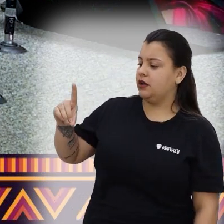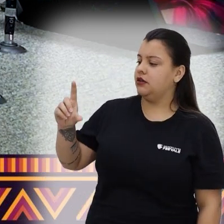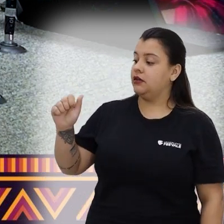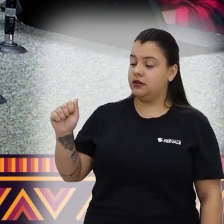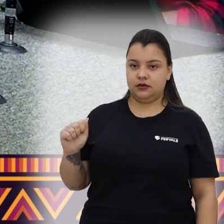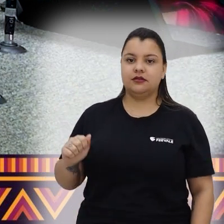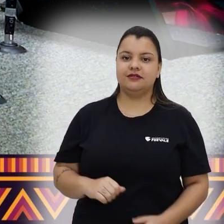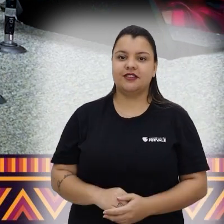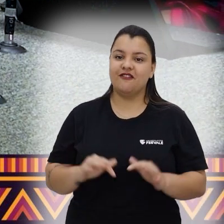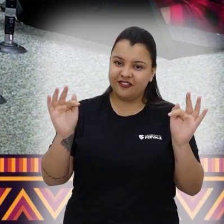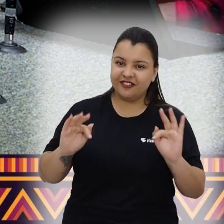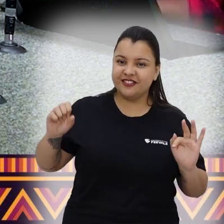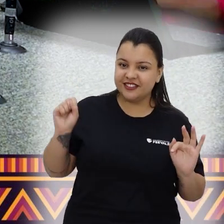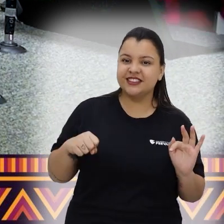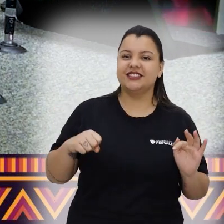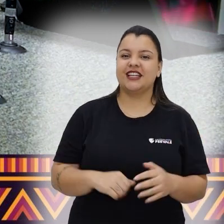conscientes.